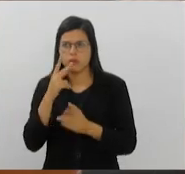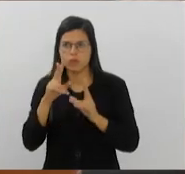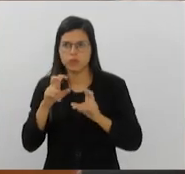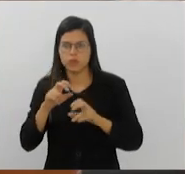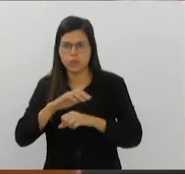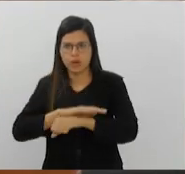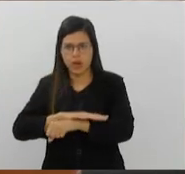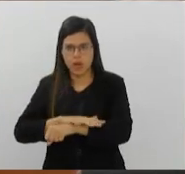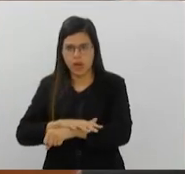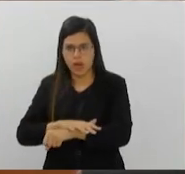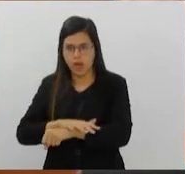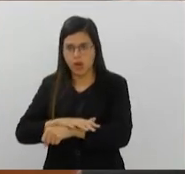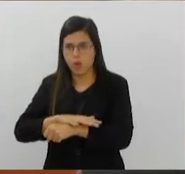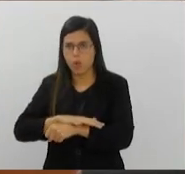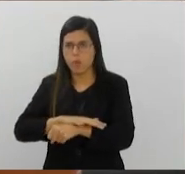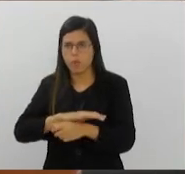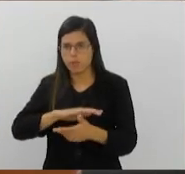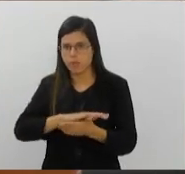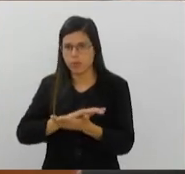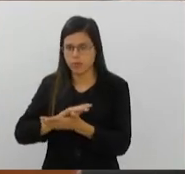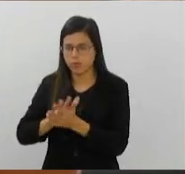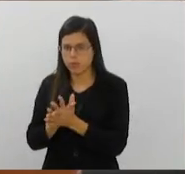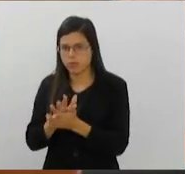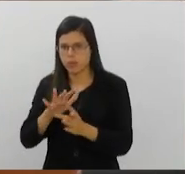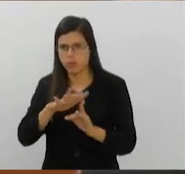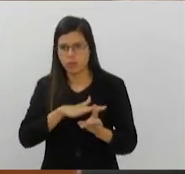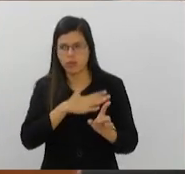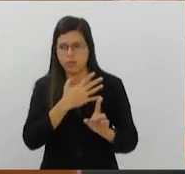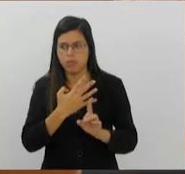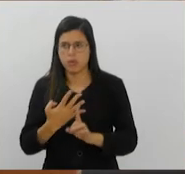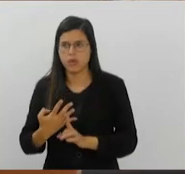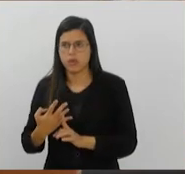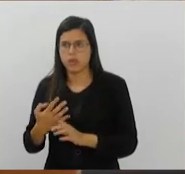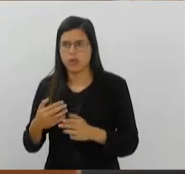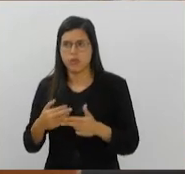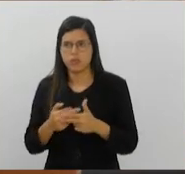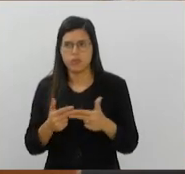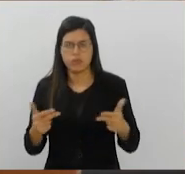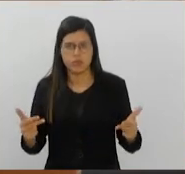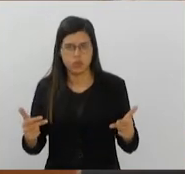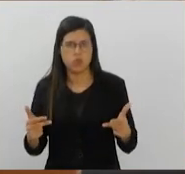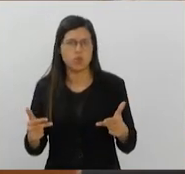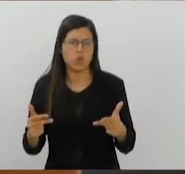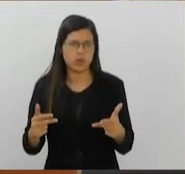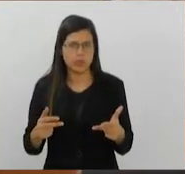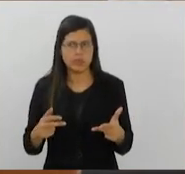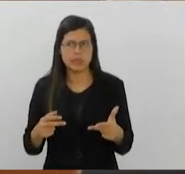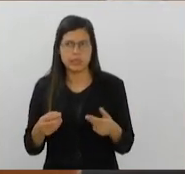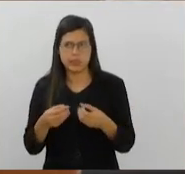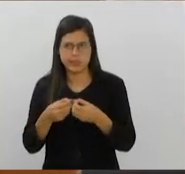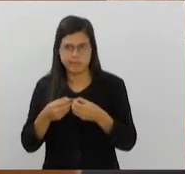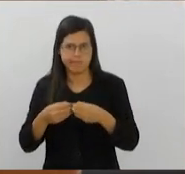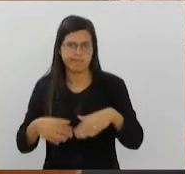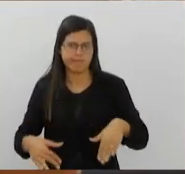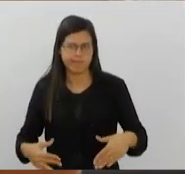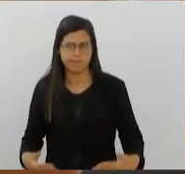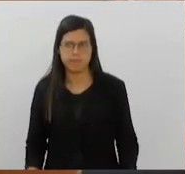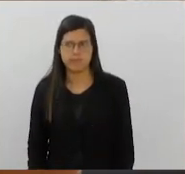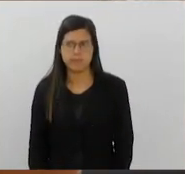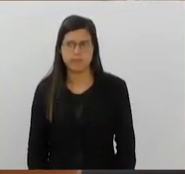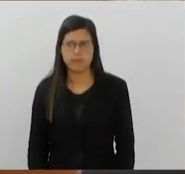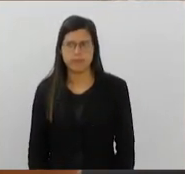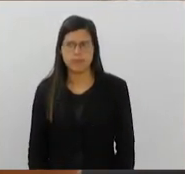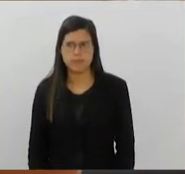ambiental e dizer que é uma das situações mais vexatórias é